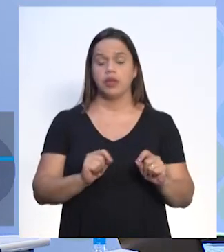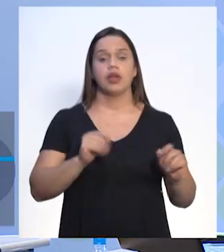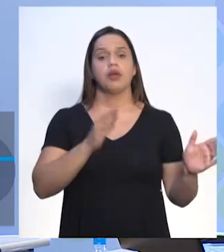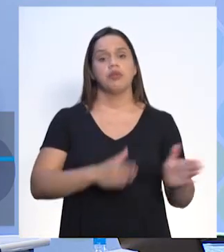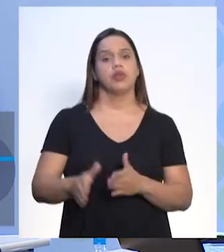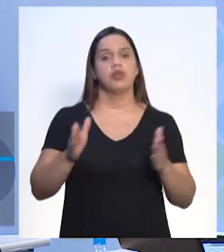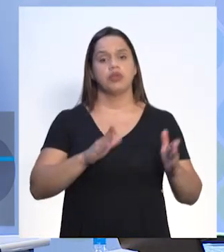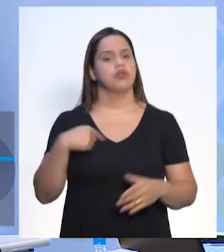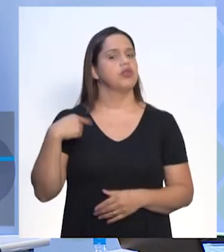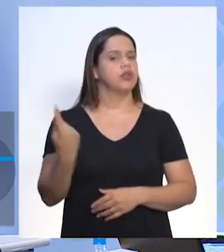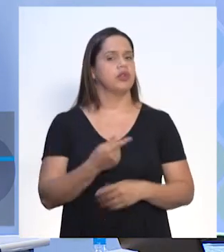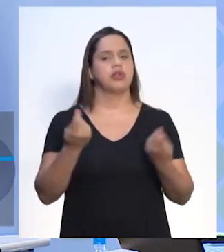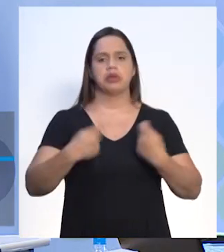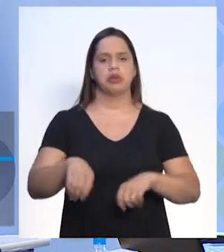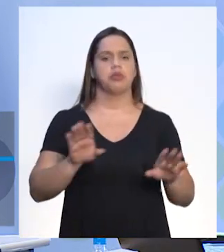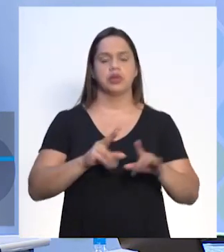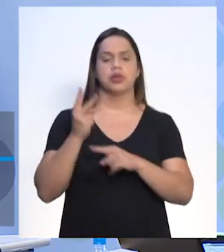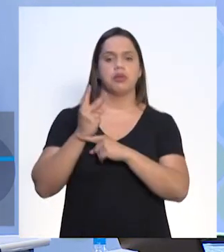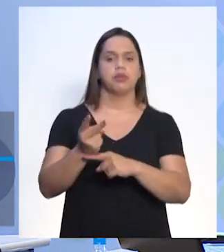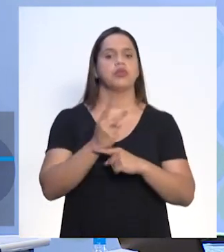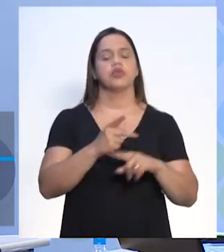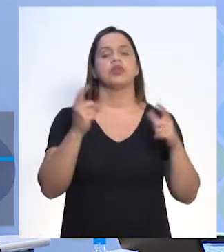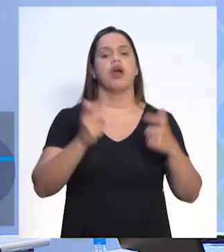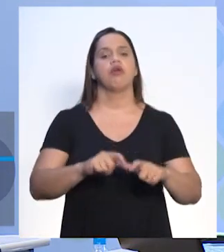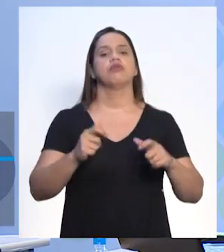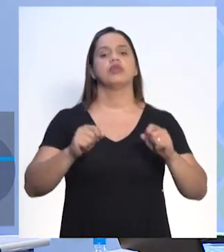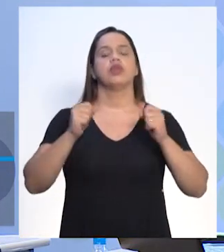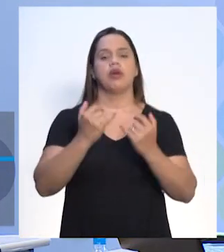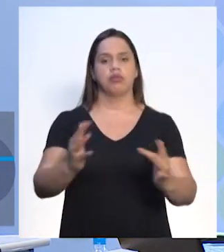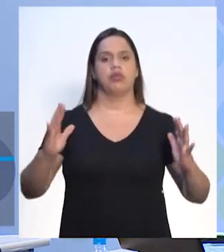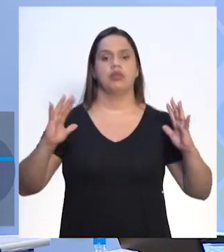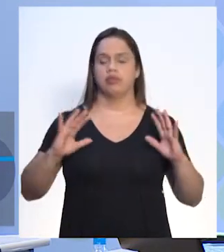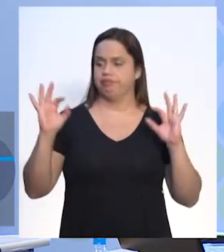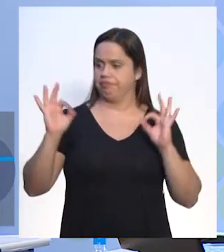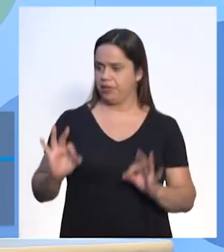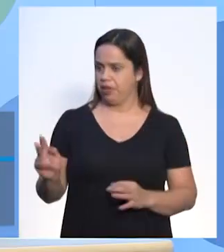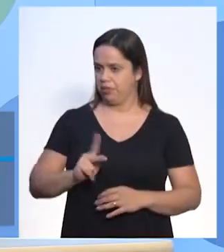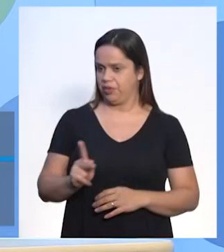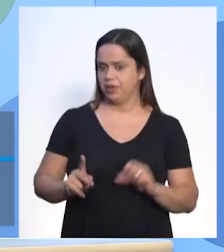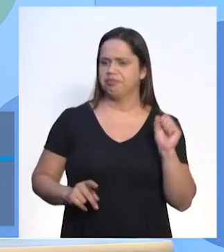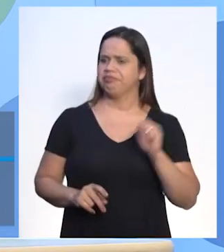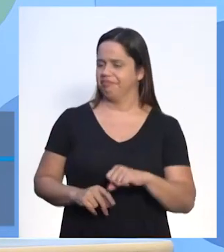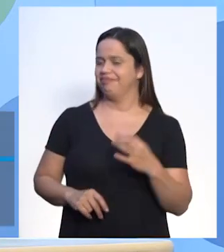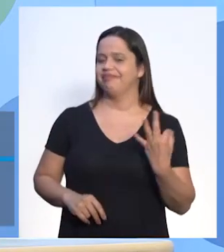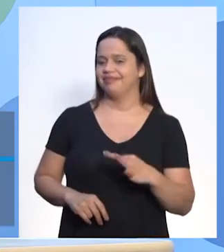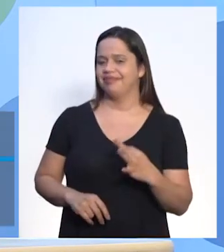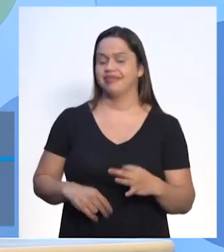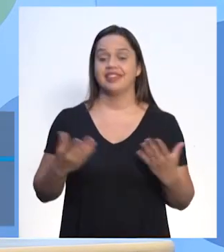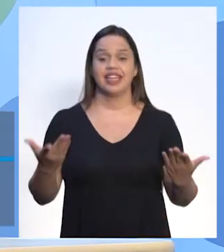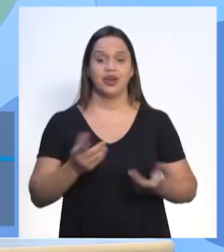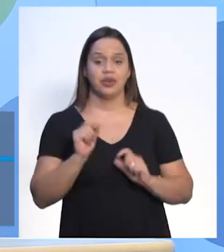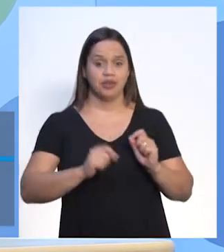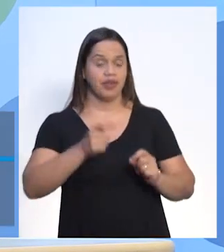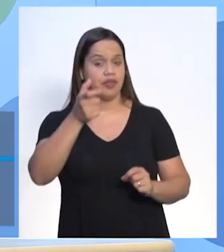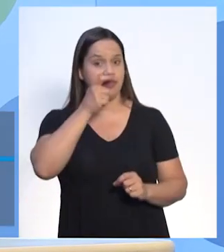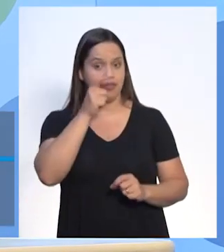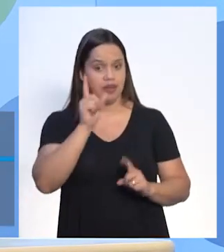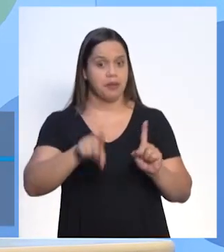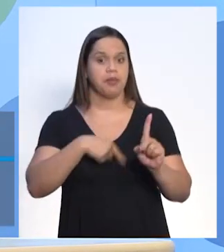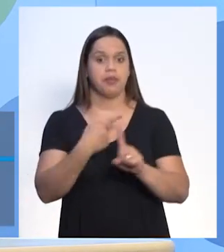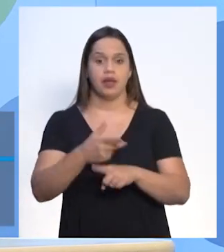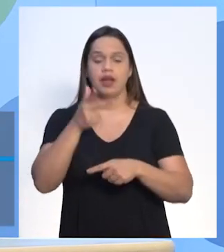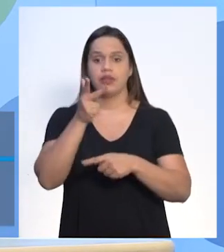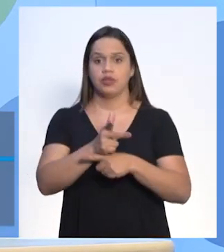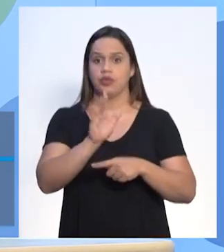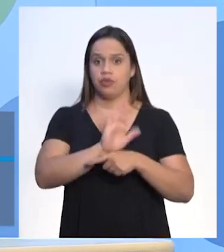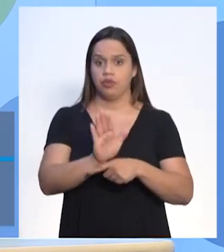essa necessidade de buscar novamente na natureza. Certo, professora? Certíssimo. E agora a gente vai assistir mais um vídeo